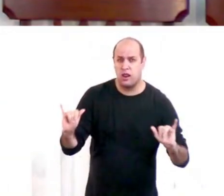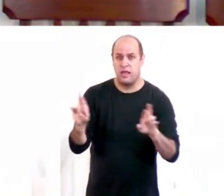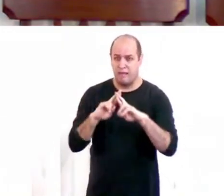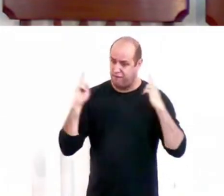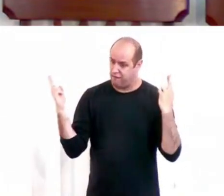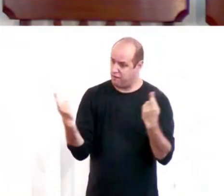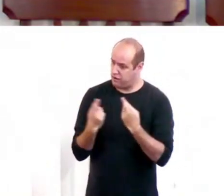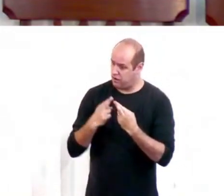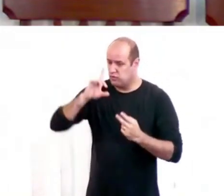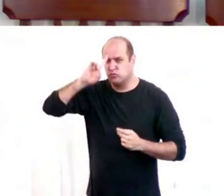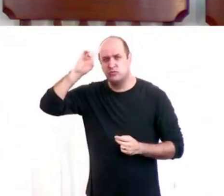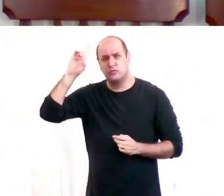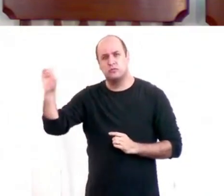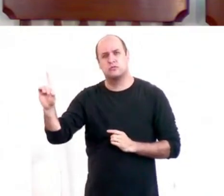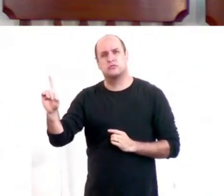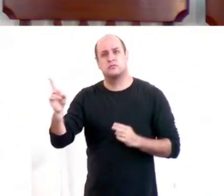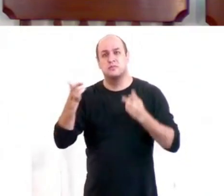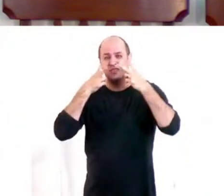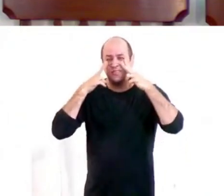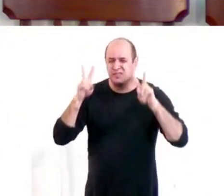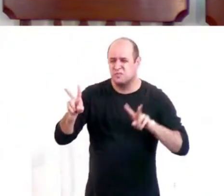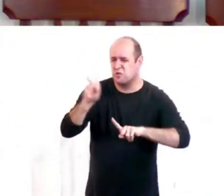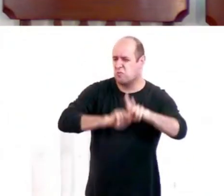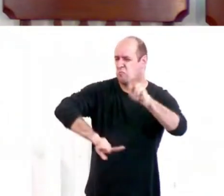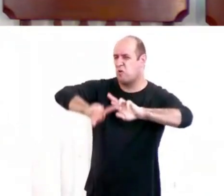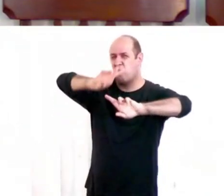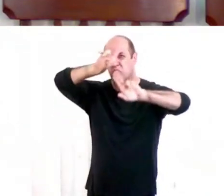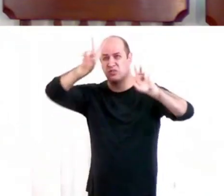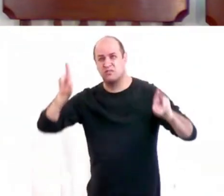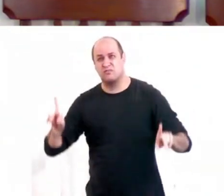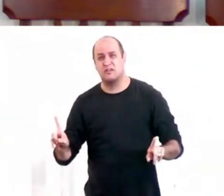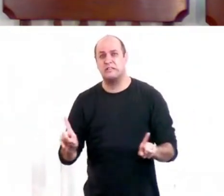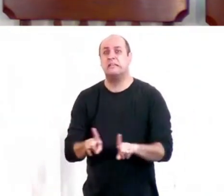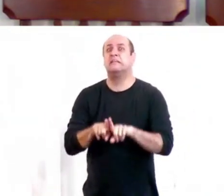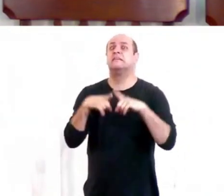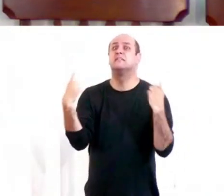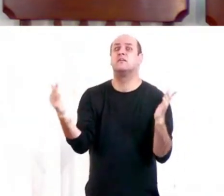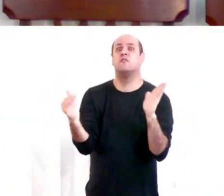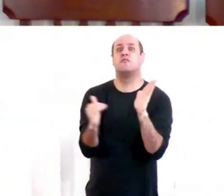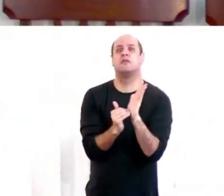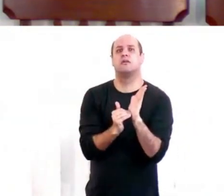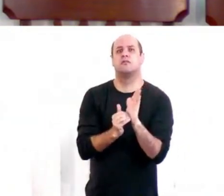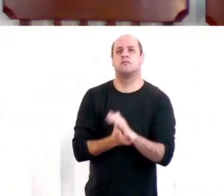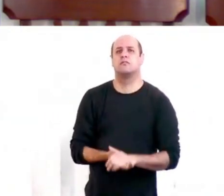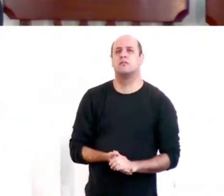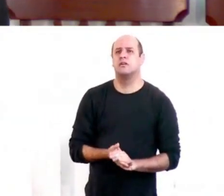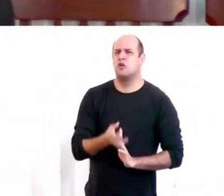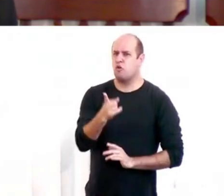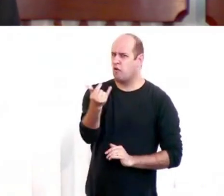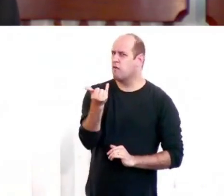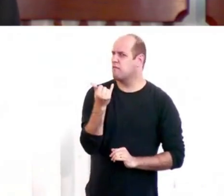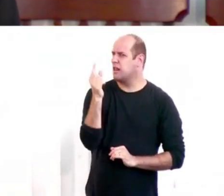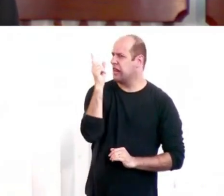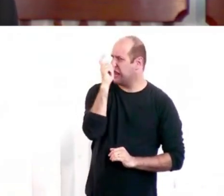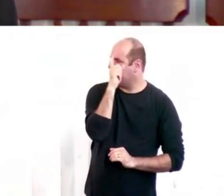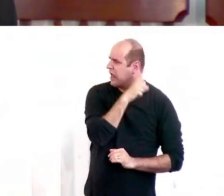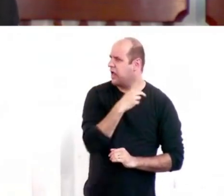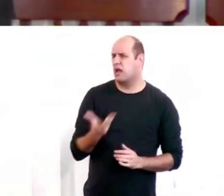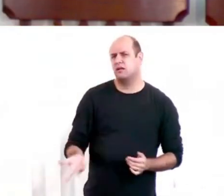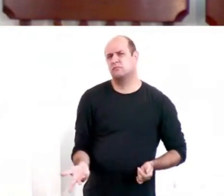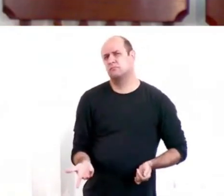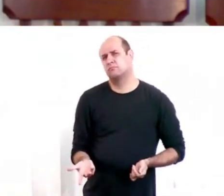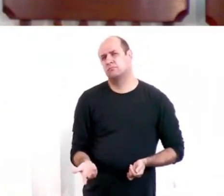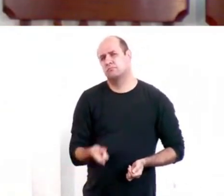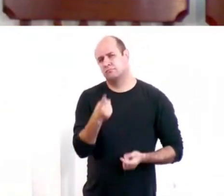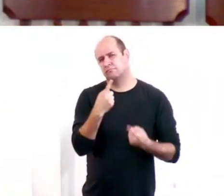Deus, para testemunha a todas as nações, então virá o fim. E você está dizendo: como está difícil as coisas. Mas você já